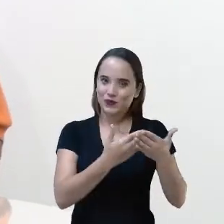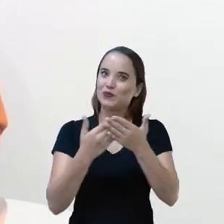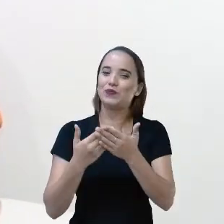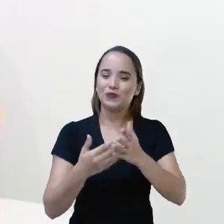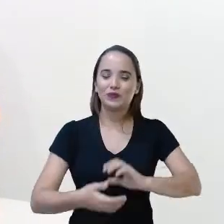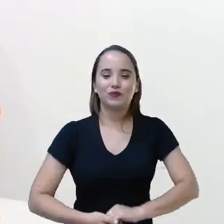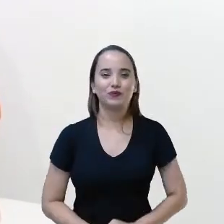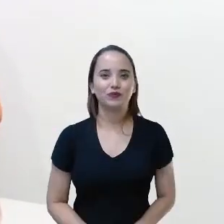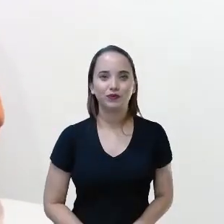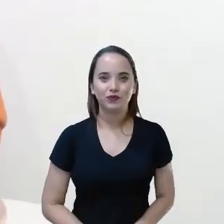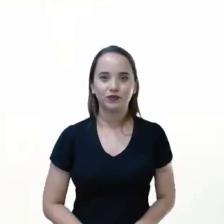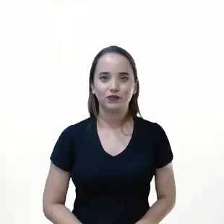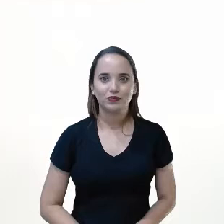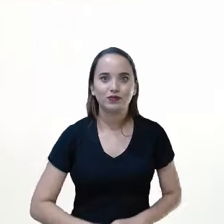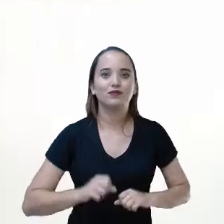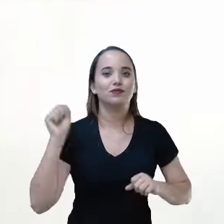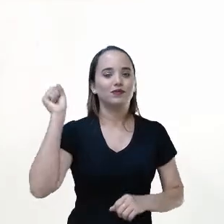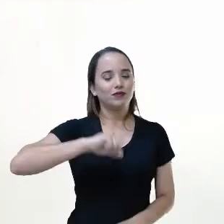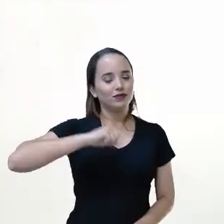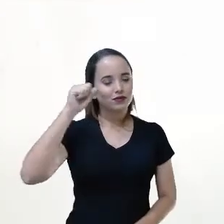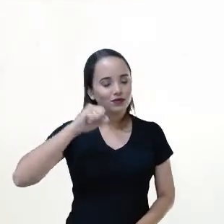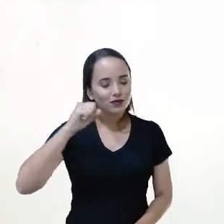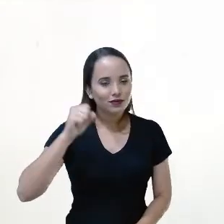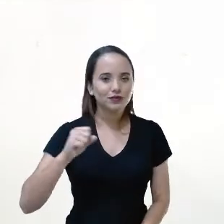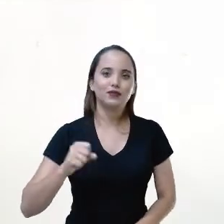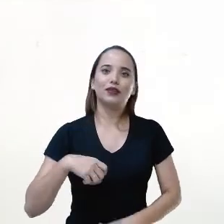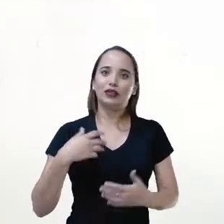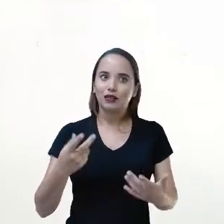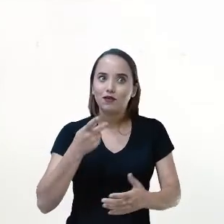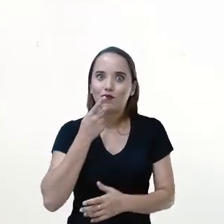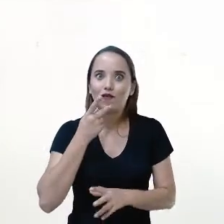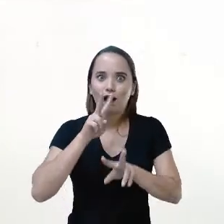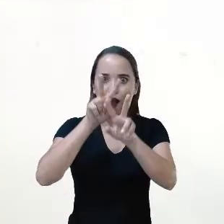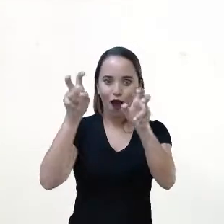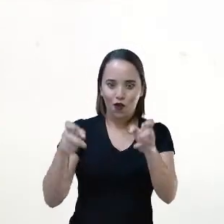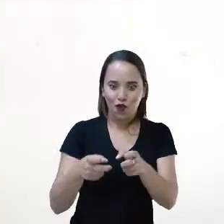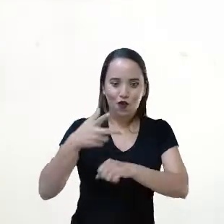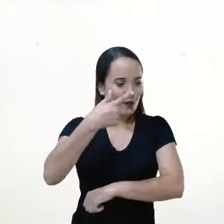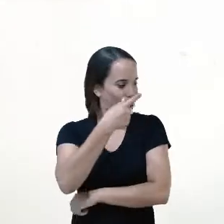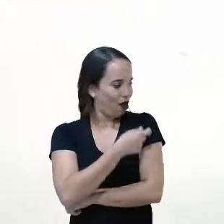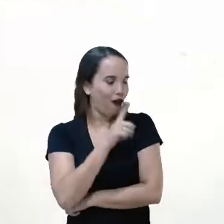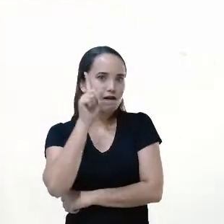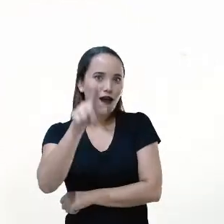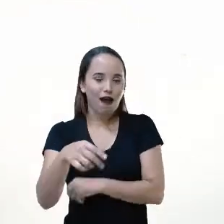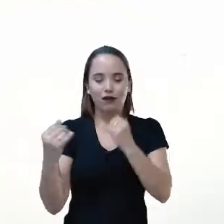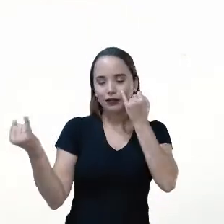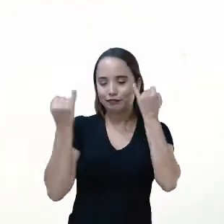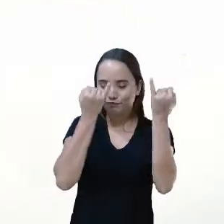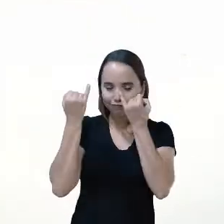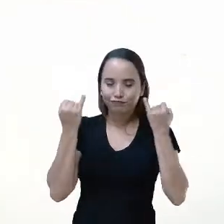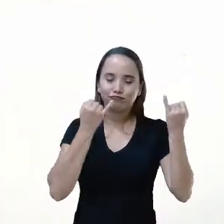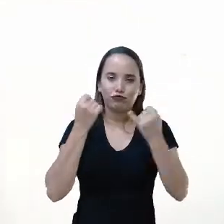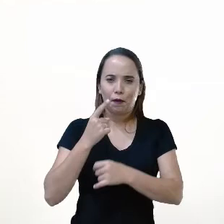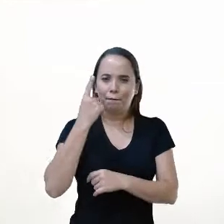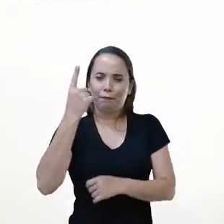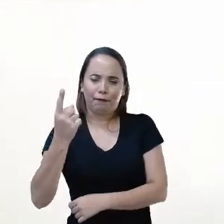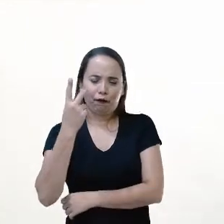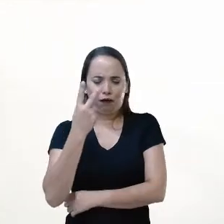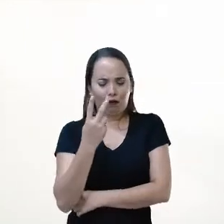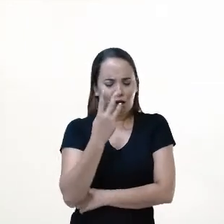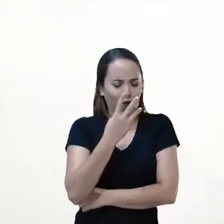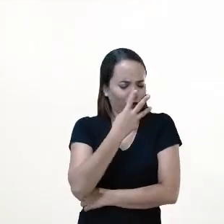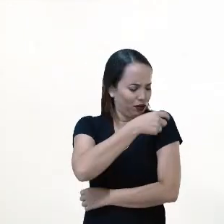trazendo hoje. Pois é, a gente falar da vacina, a gente fala de dados. Pessoas que tomaram, que não tomaram, primeira dose, segunda